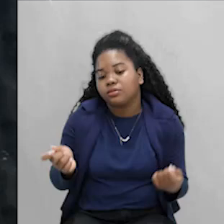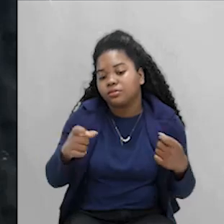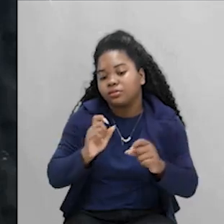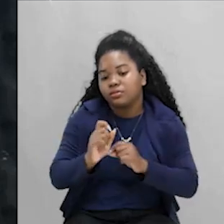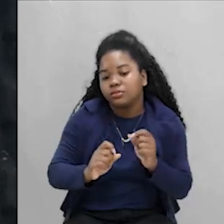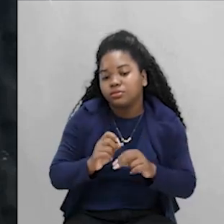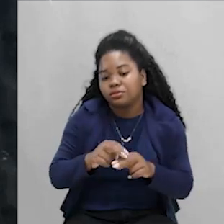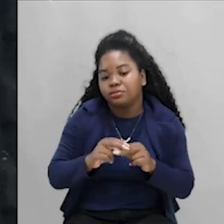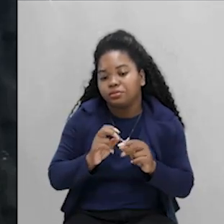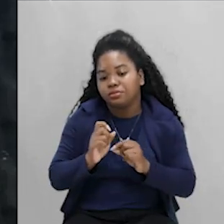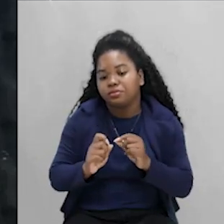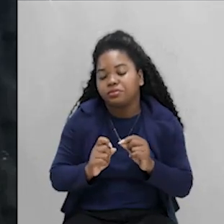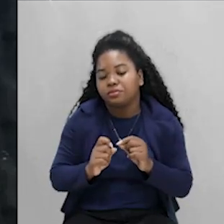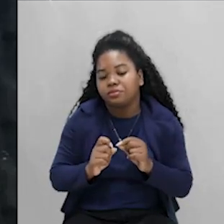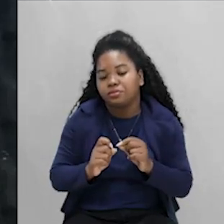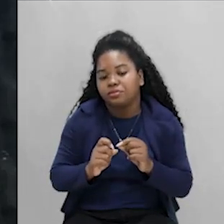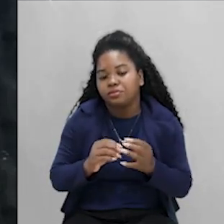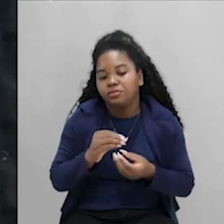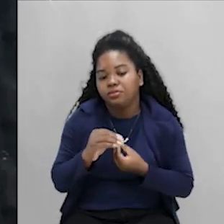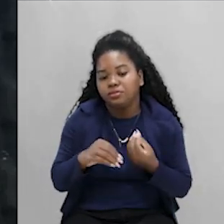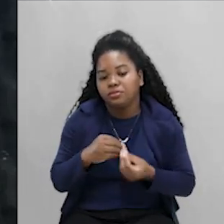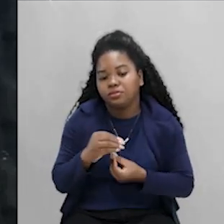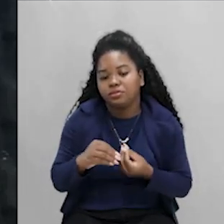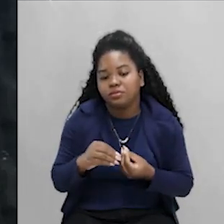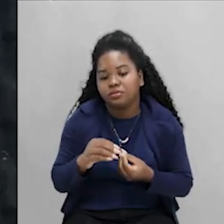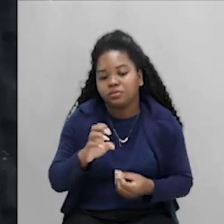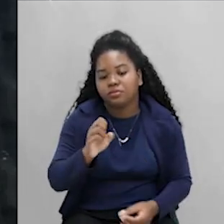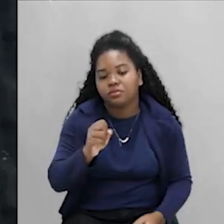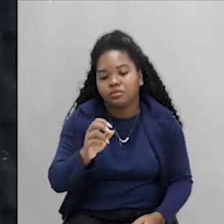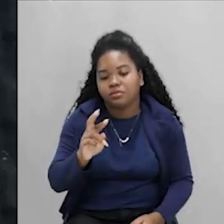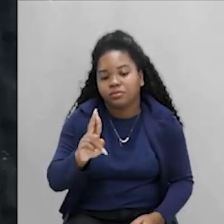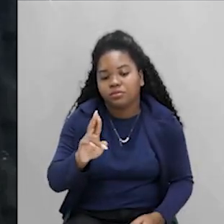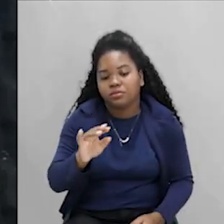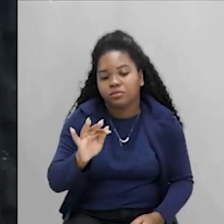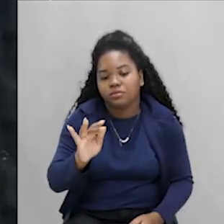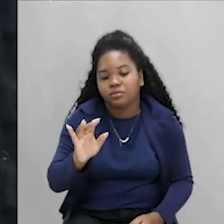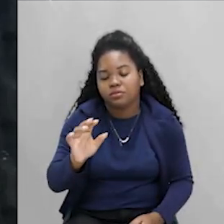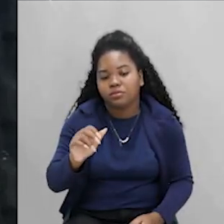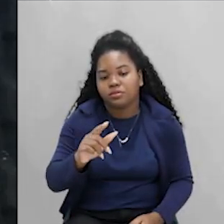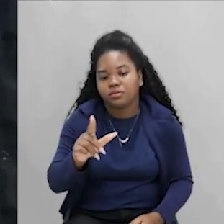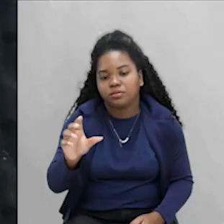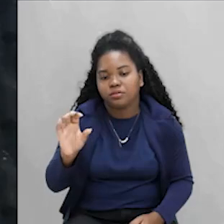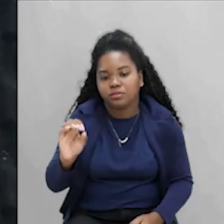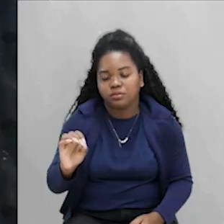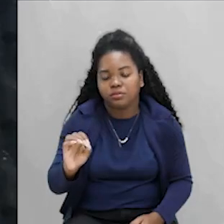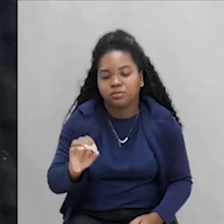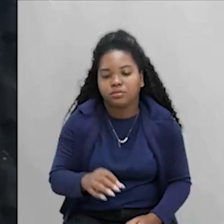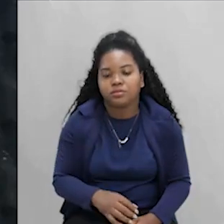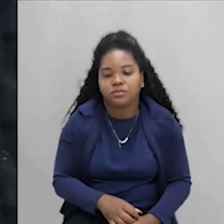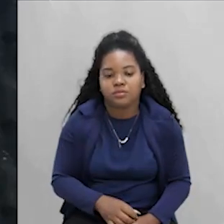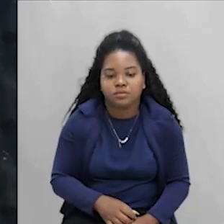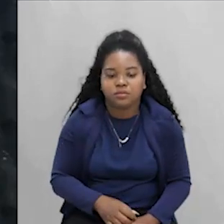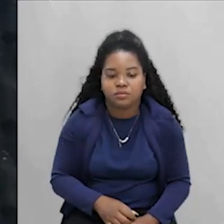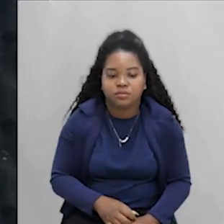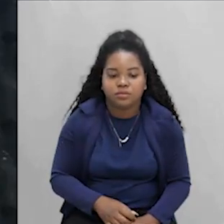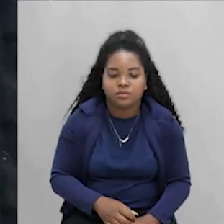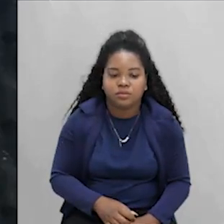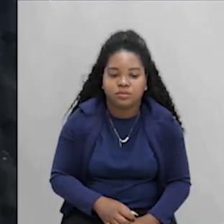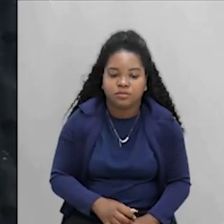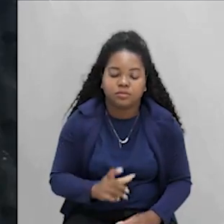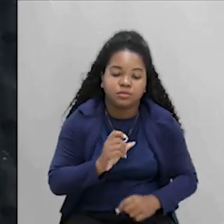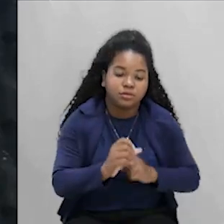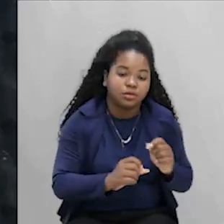a partir de uma reação de esterificação tá onde nós temos um agora